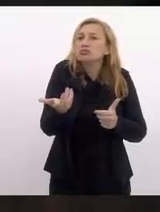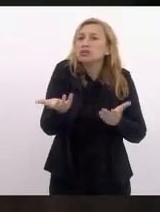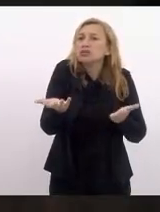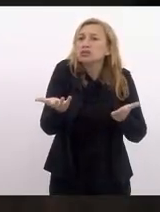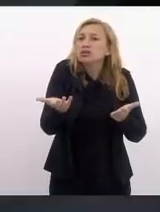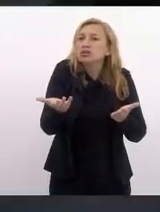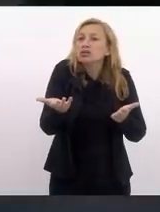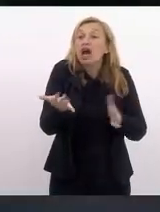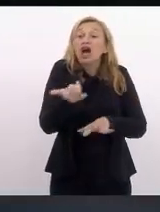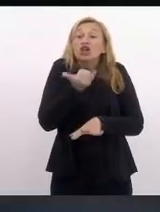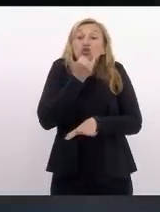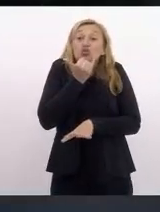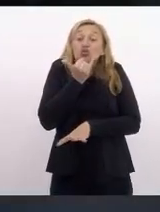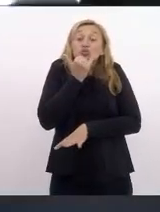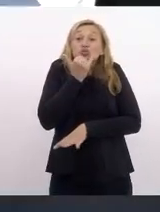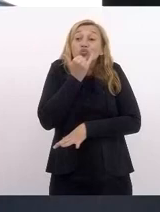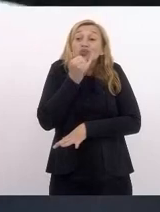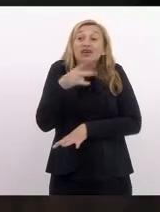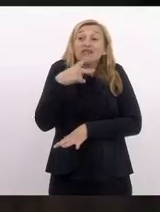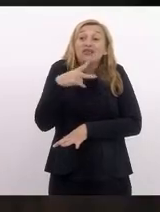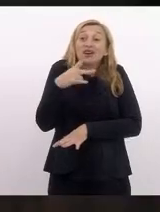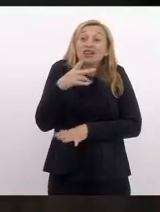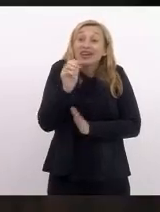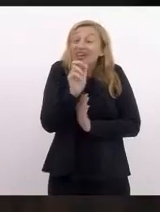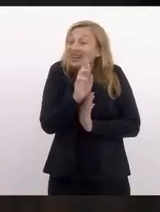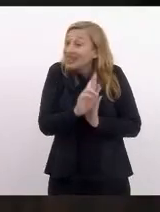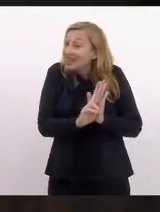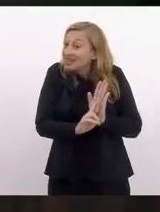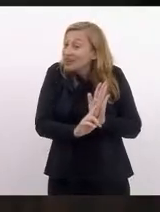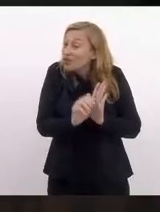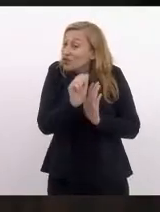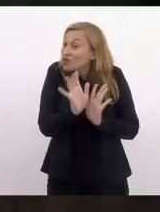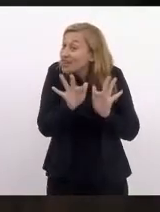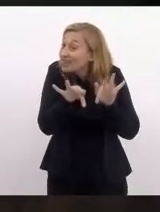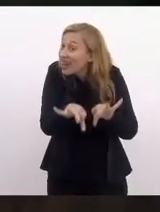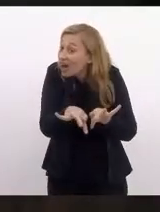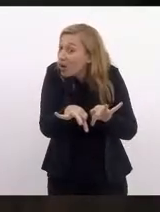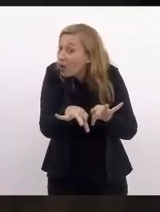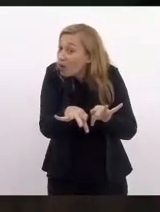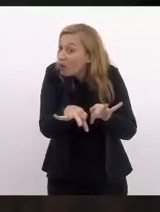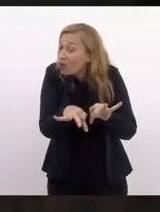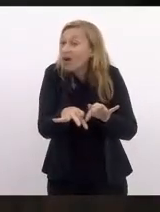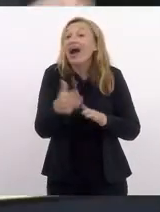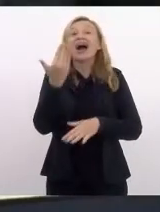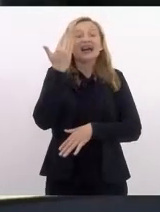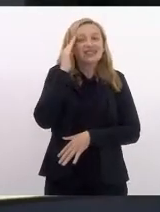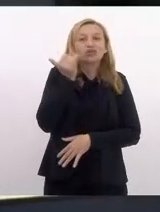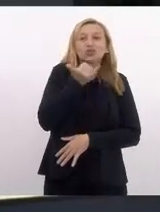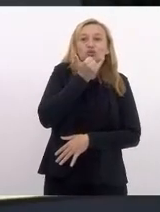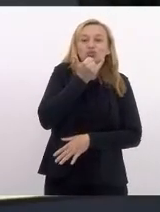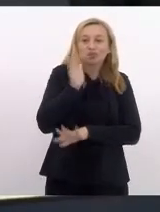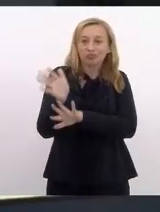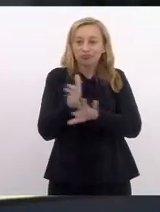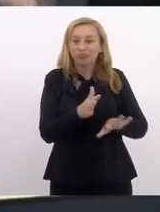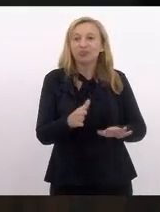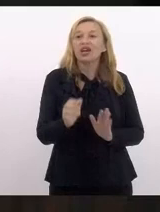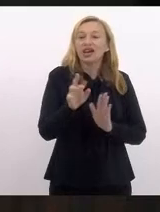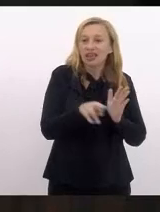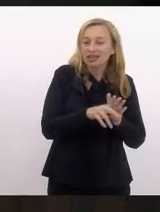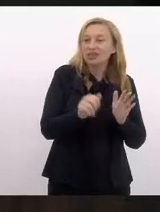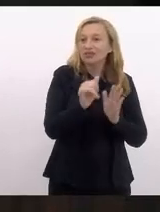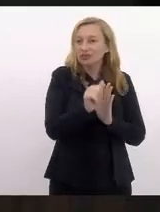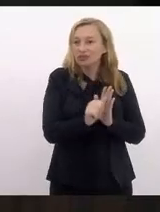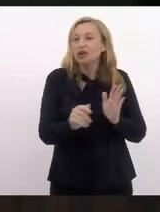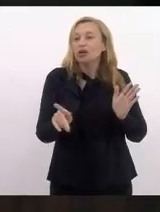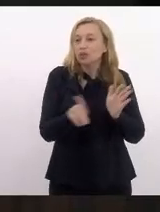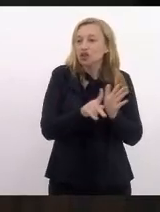Ah não desculpa só vou falando da redação final da lei orçamentária redação